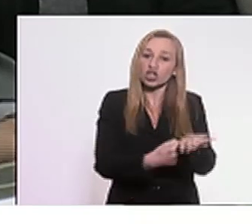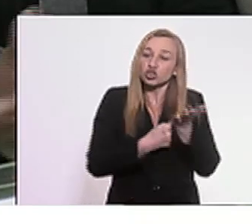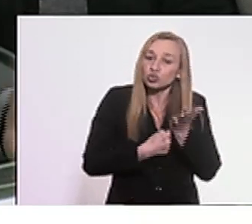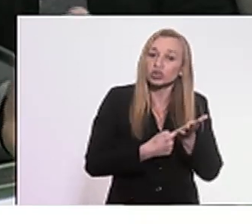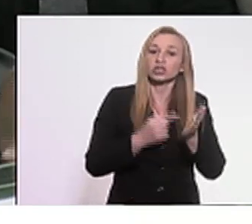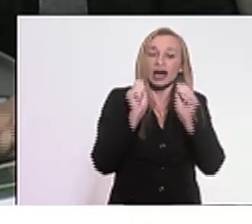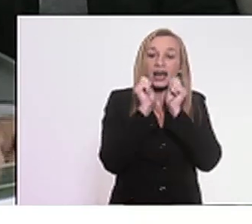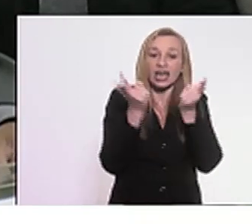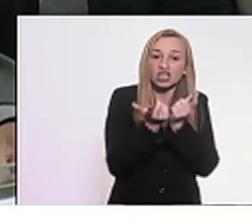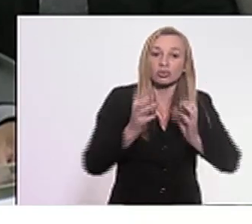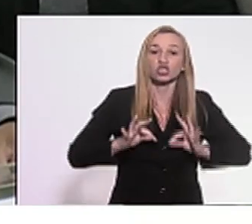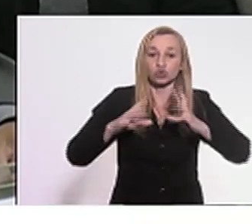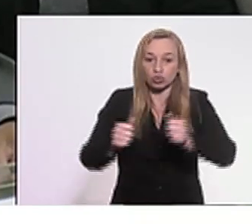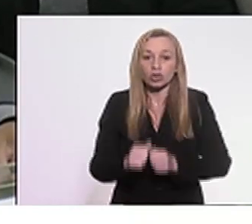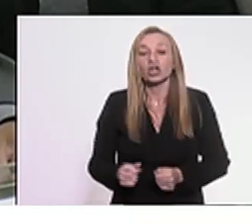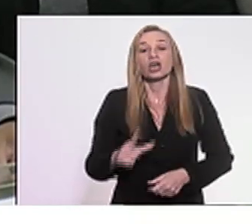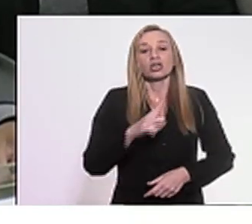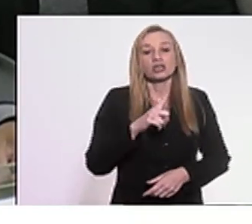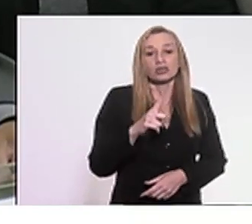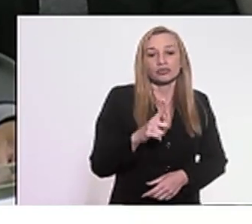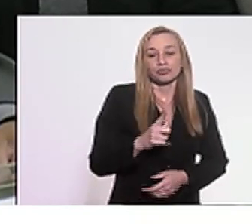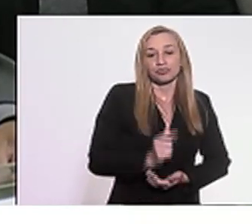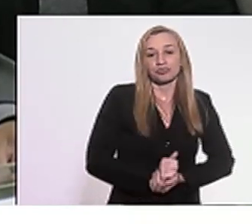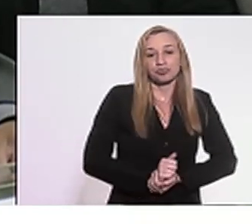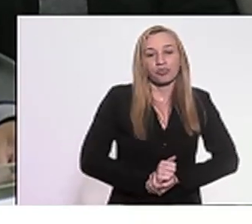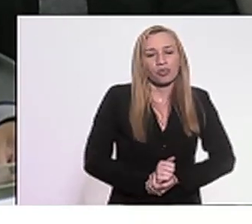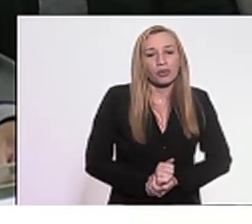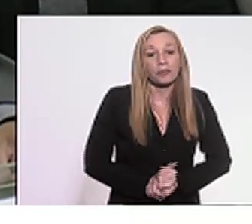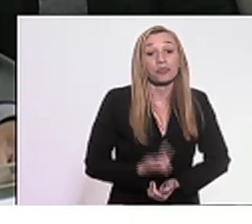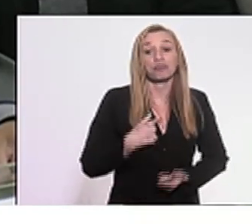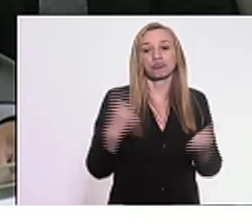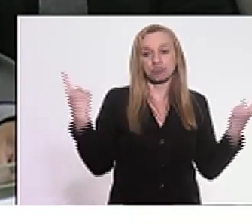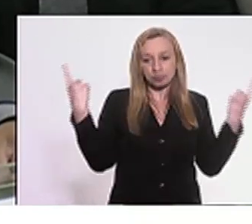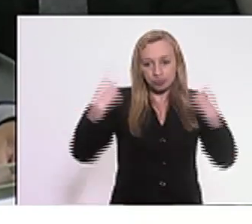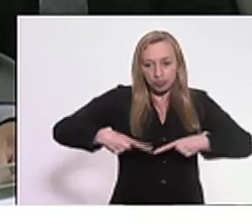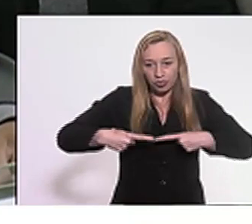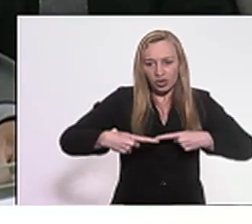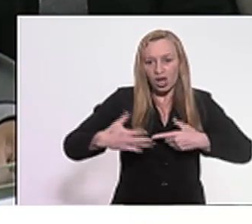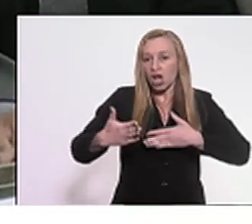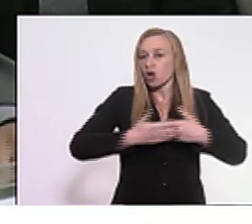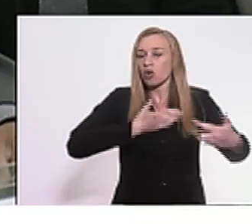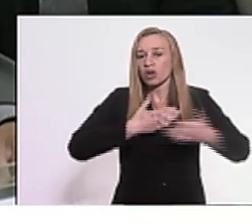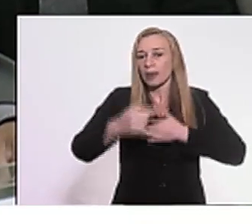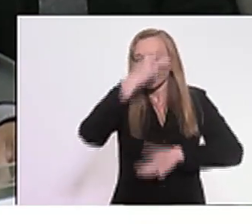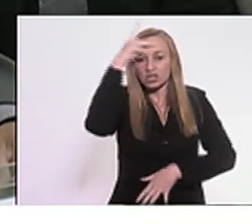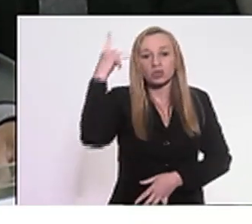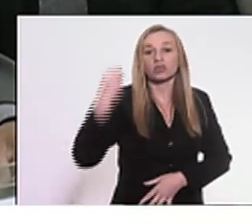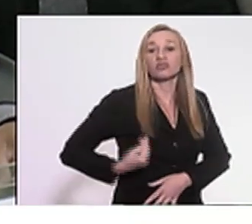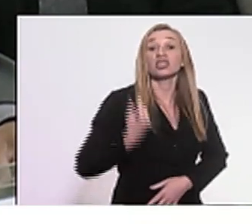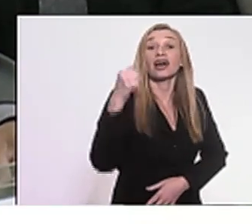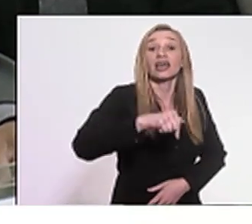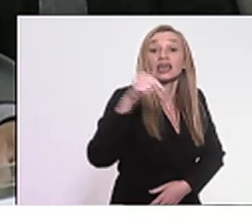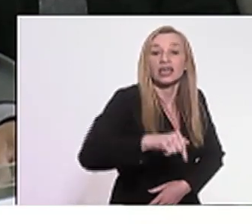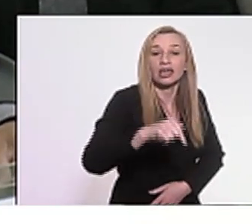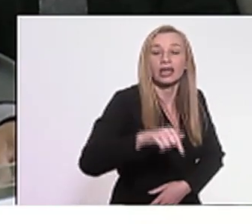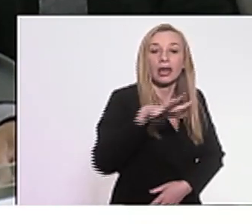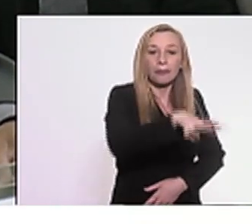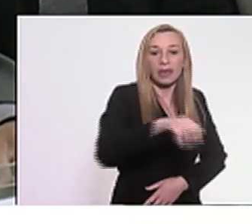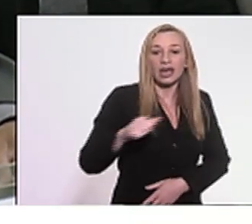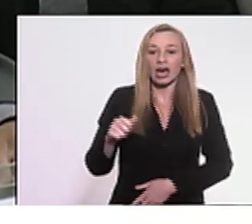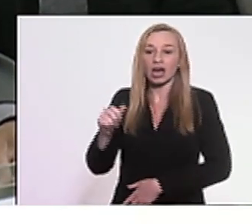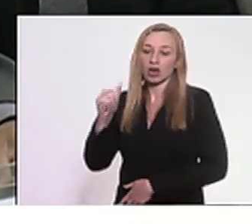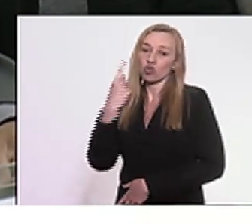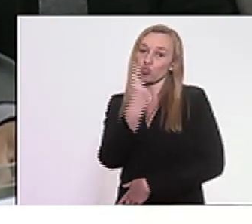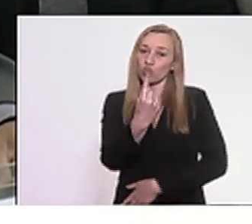governo, ser ouvidos. Eu desafio a qualquer um aqui presente a pegar um associado